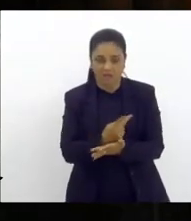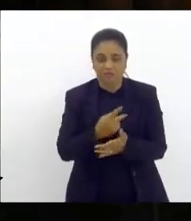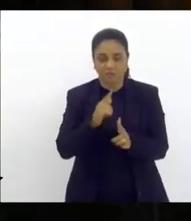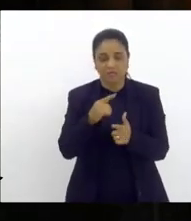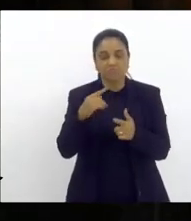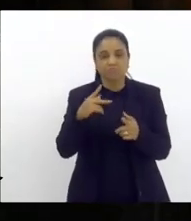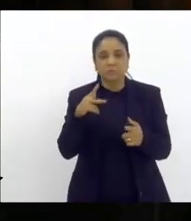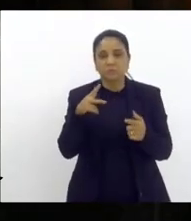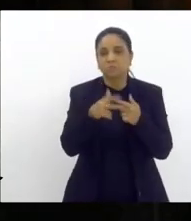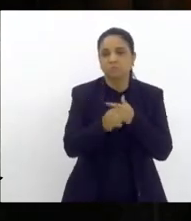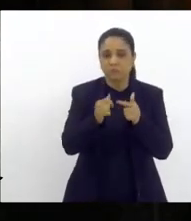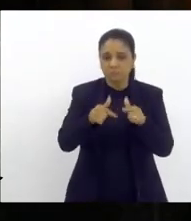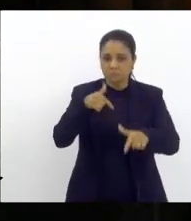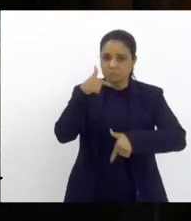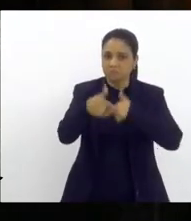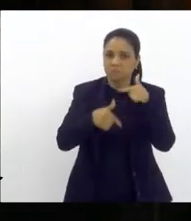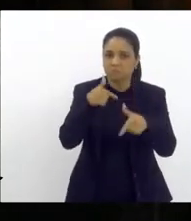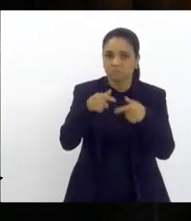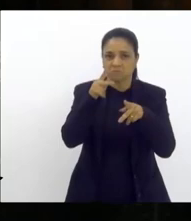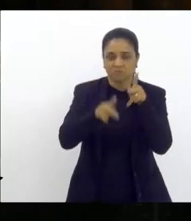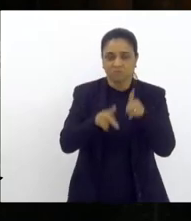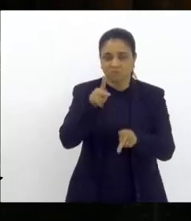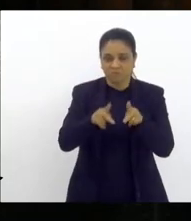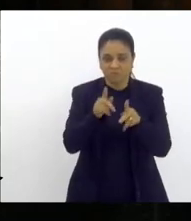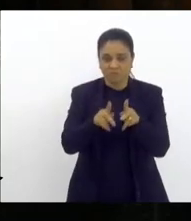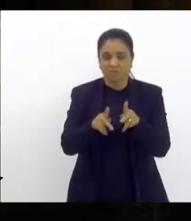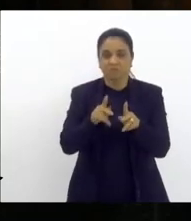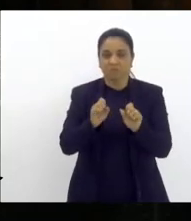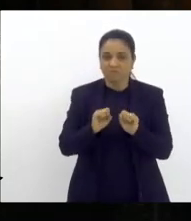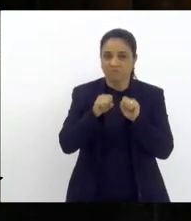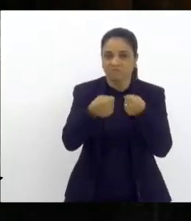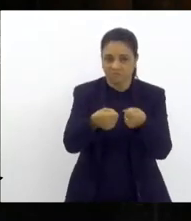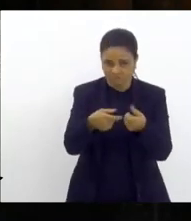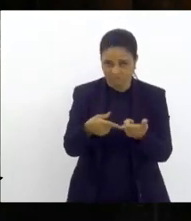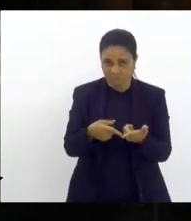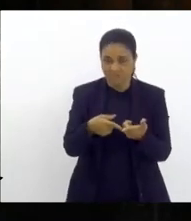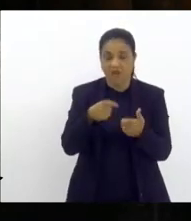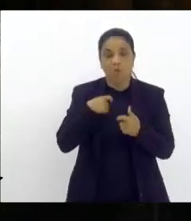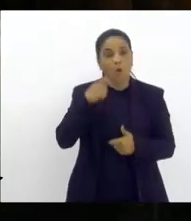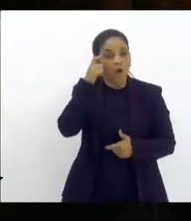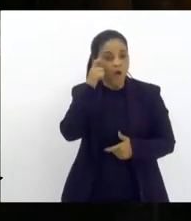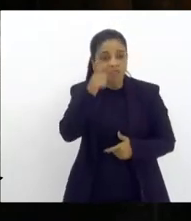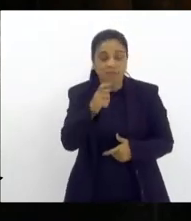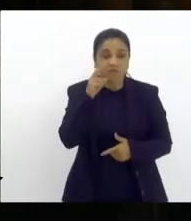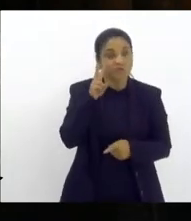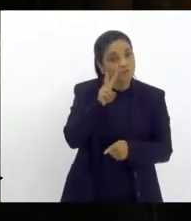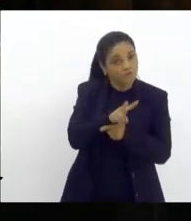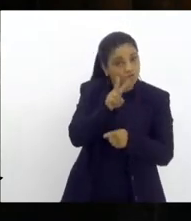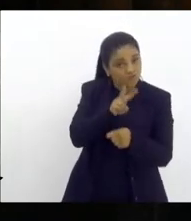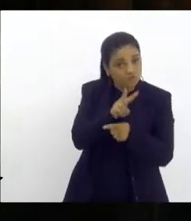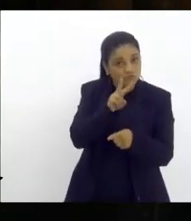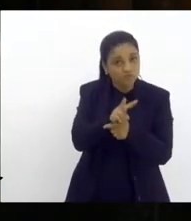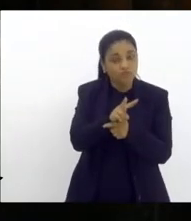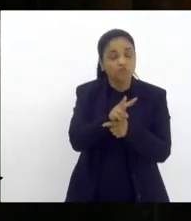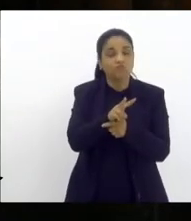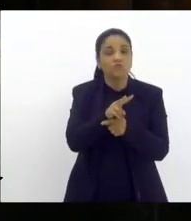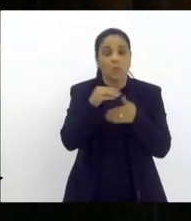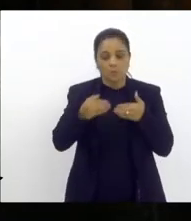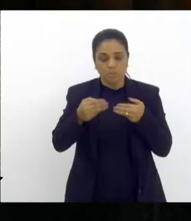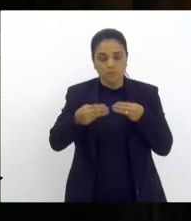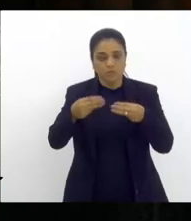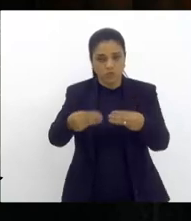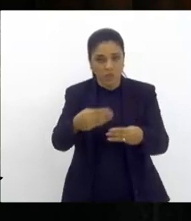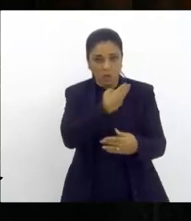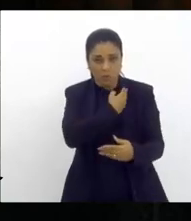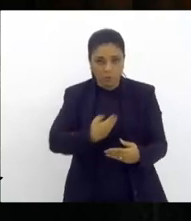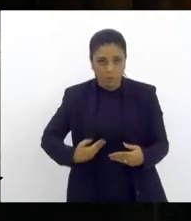atuação em defesa da população do Rio de Janeiro então estamos atentos vigilantes e Ministério Público vai receber